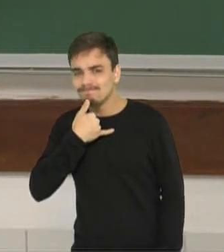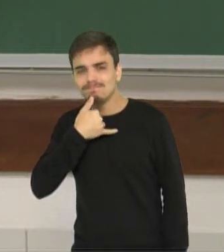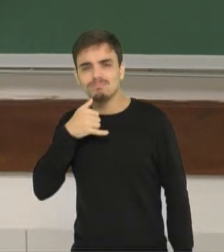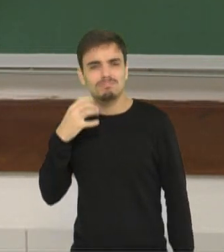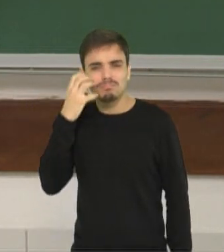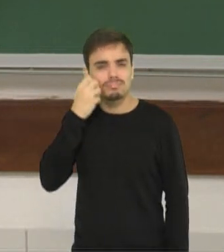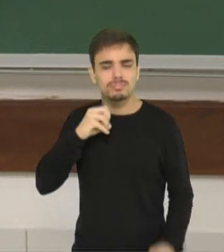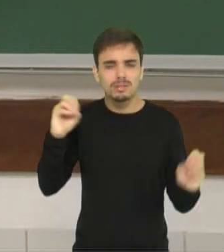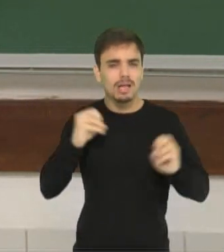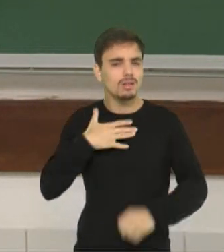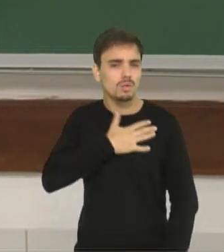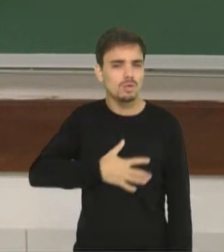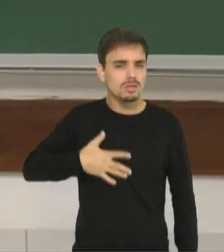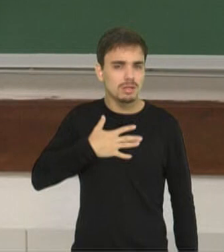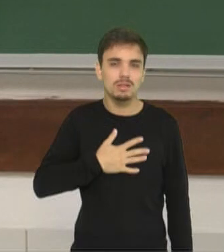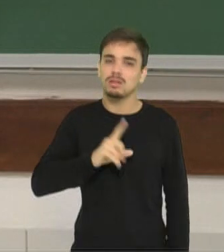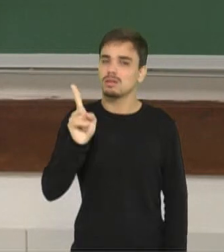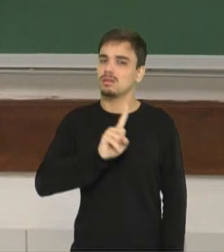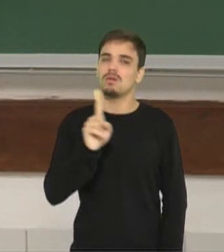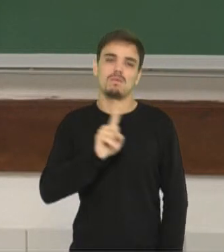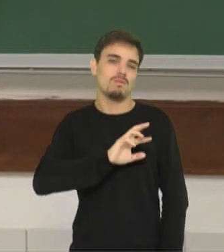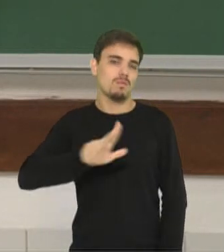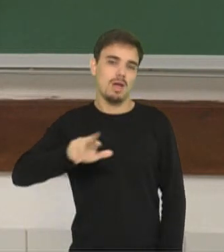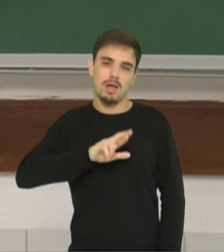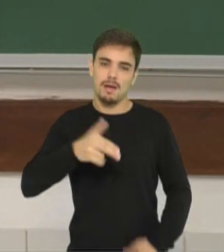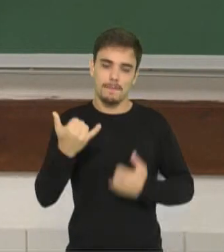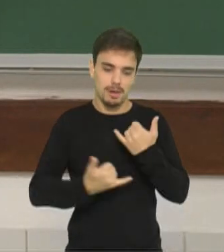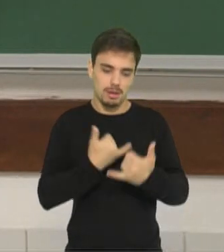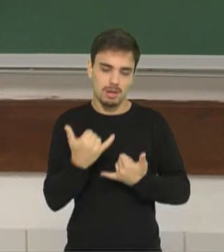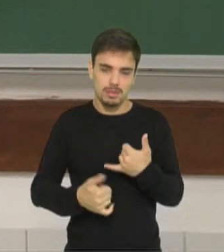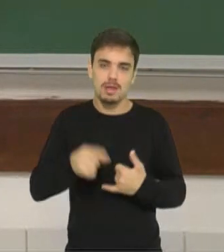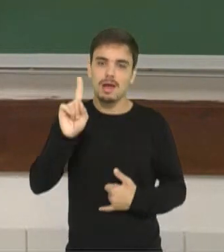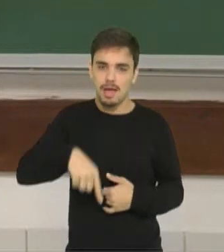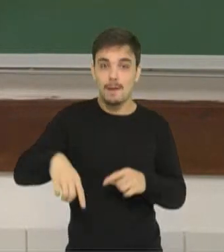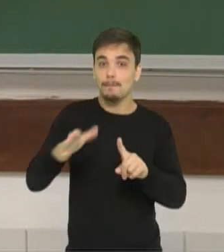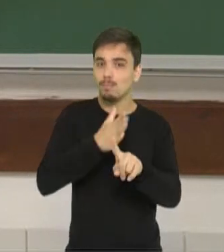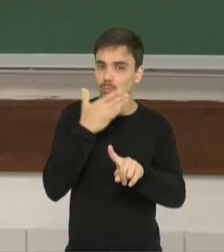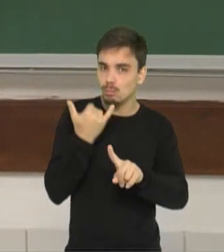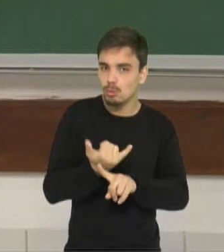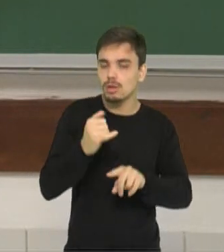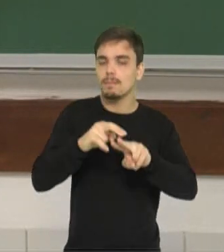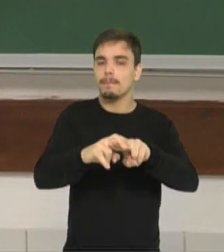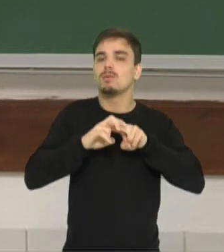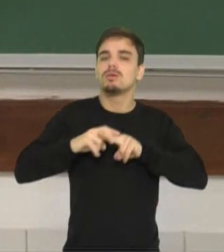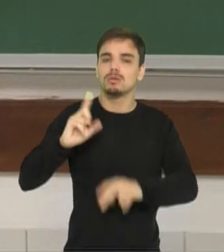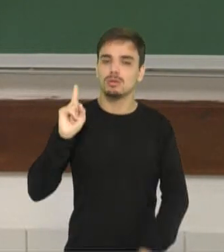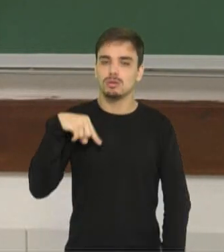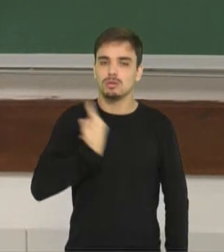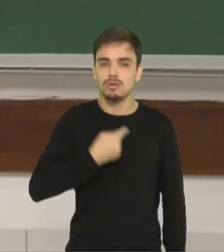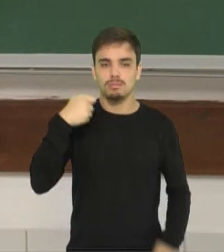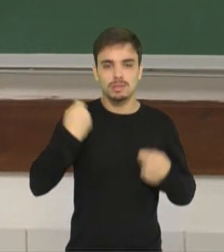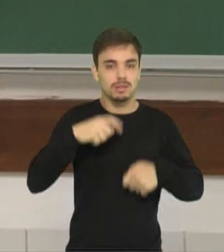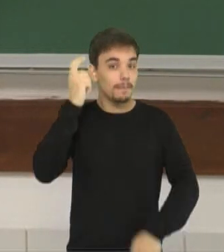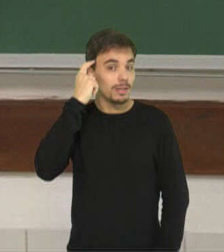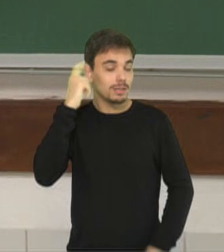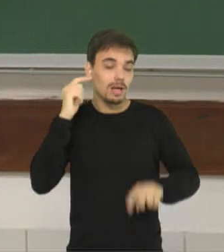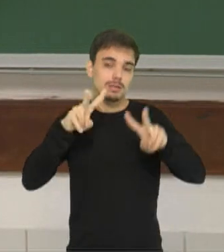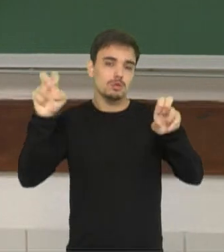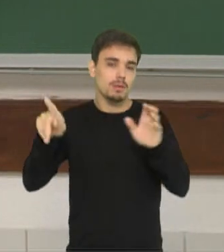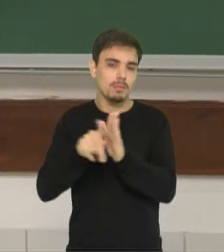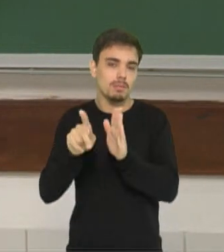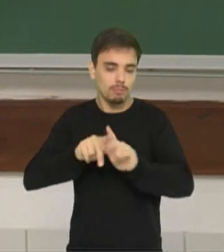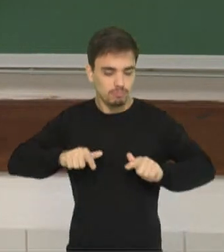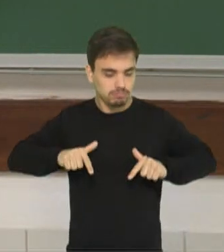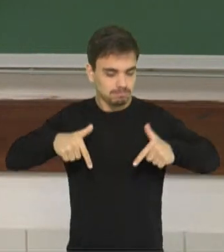está gostando daquela brincadeira, não é mais brincadeira, passa a ser bullying. Certo? Então a gente precisa pensar muito nas nossas